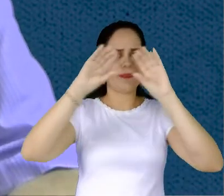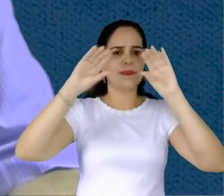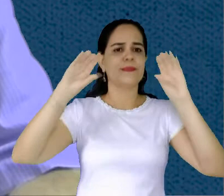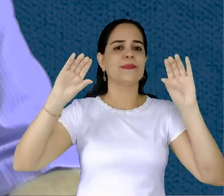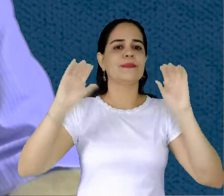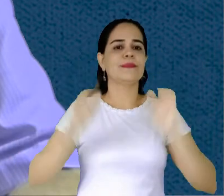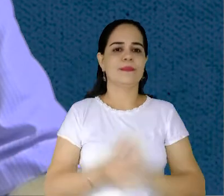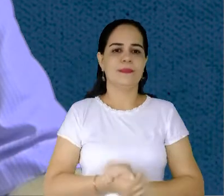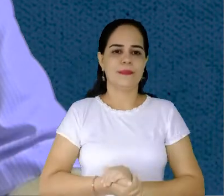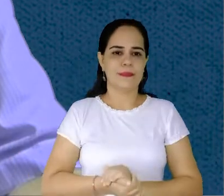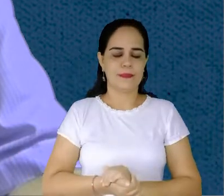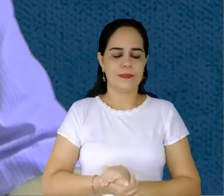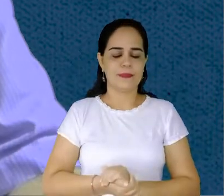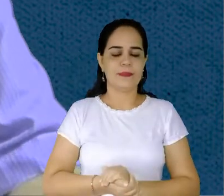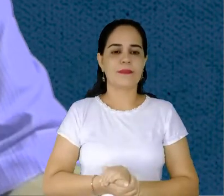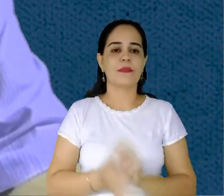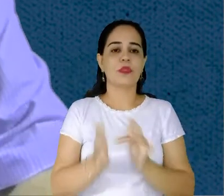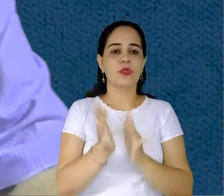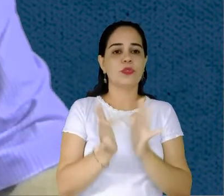céus.